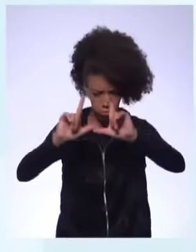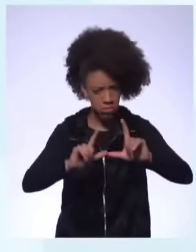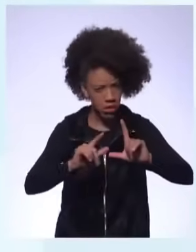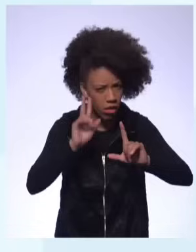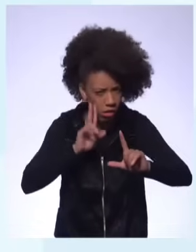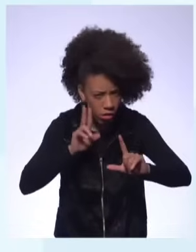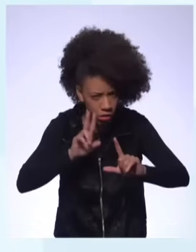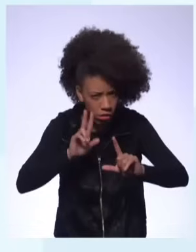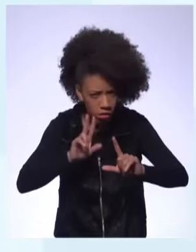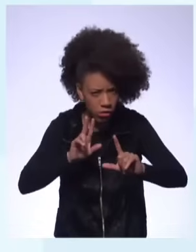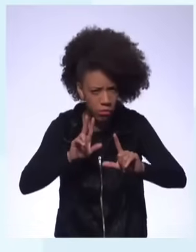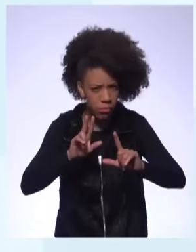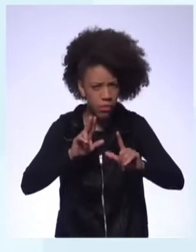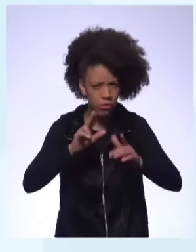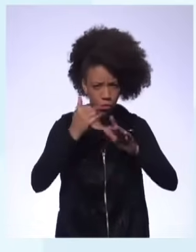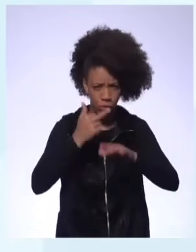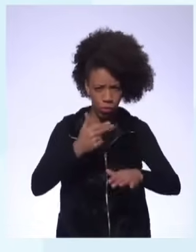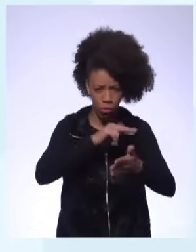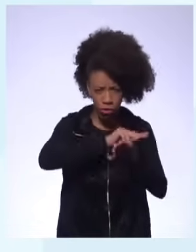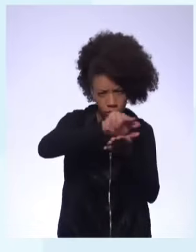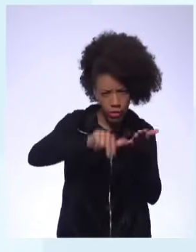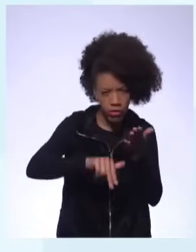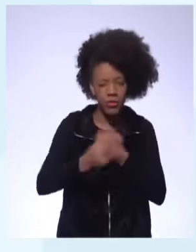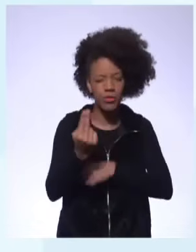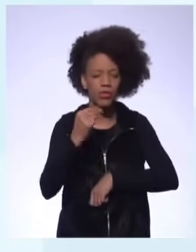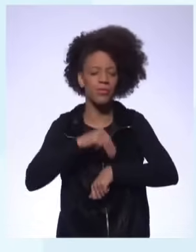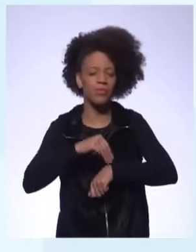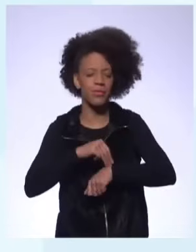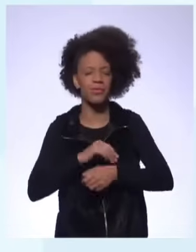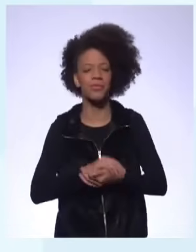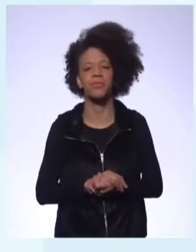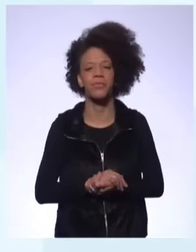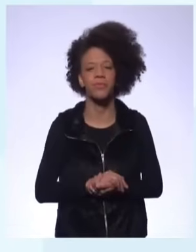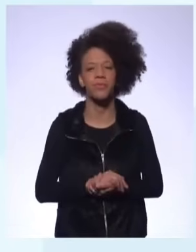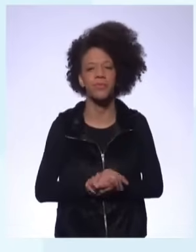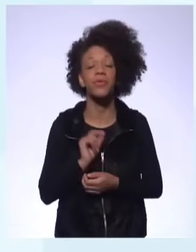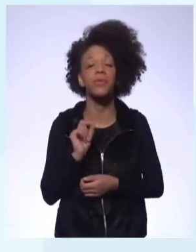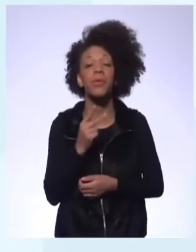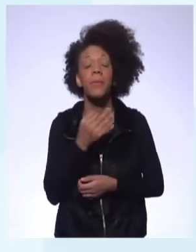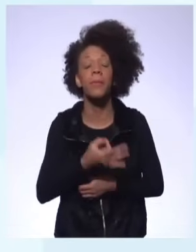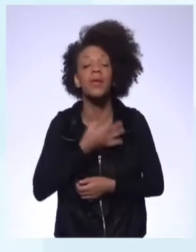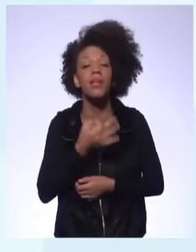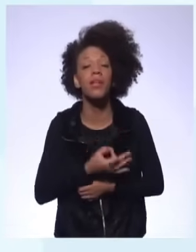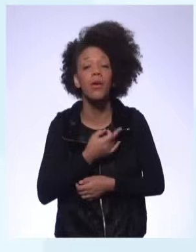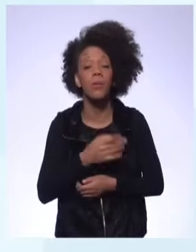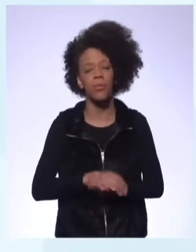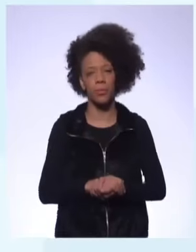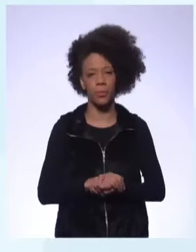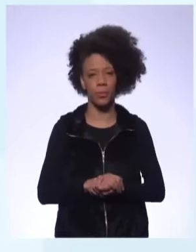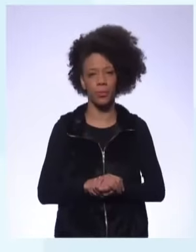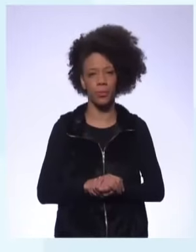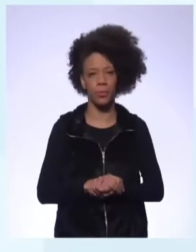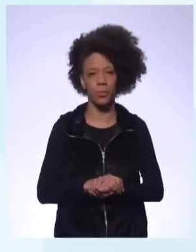lembram, aquelas formas tudo coloridinha que tinha. Tá bom? 2 minutinhos aí. Você acha, consegue ver ou não consegue ver?